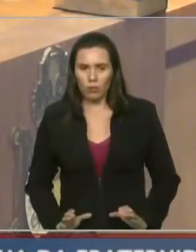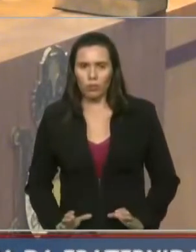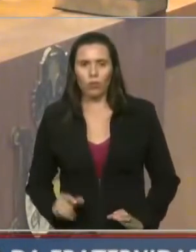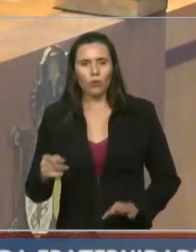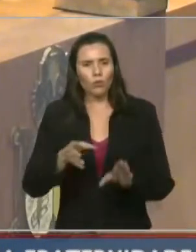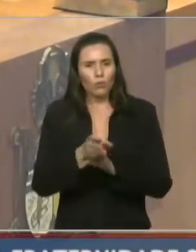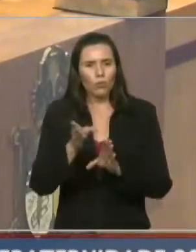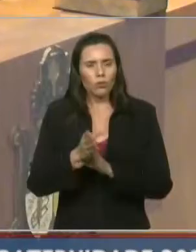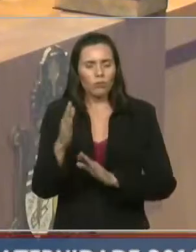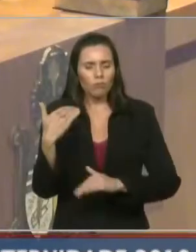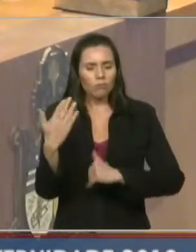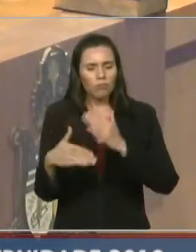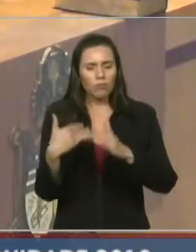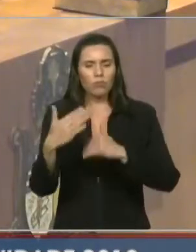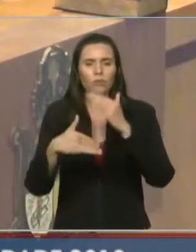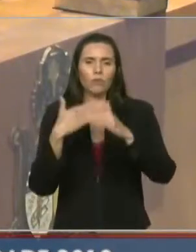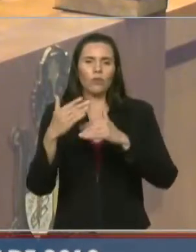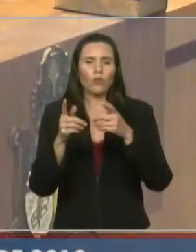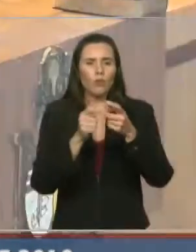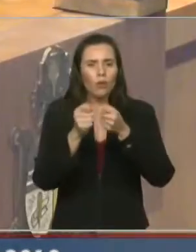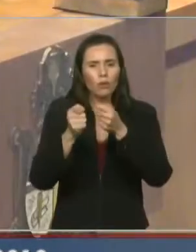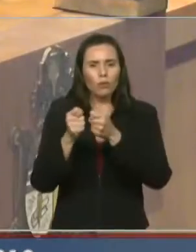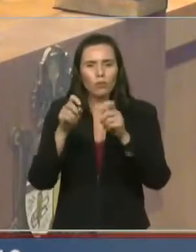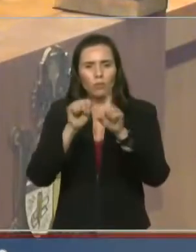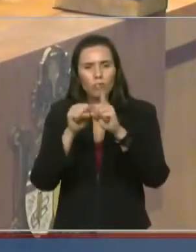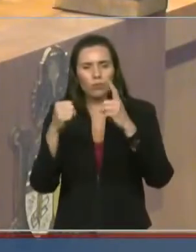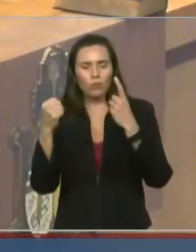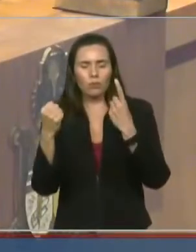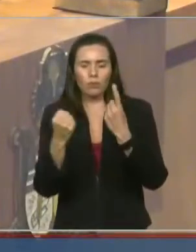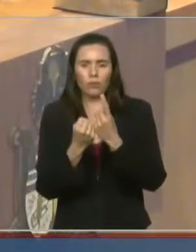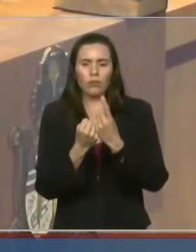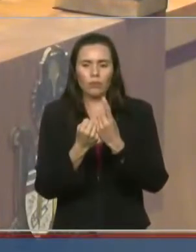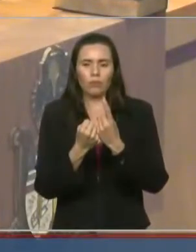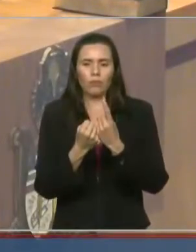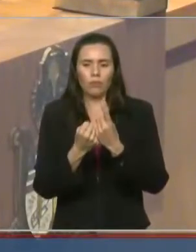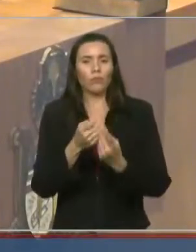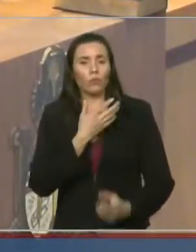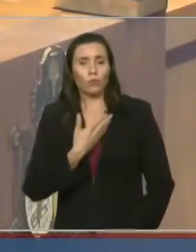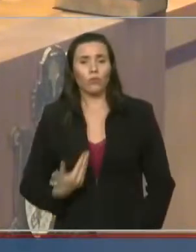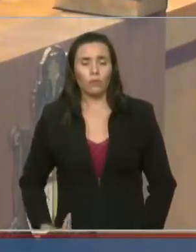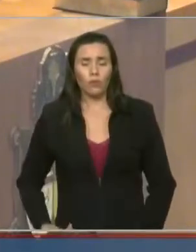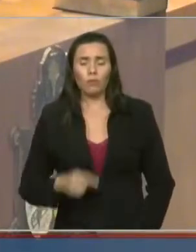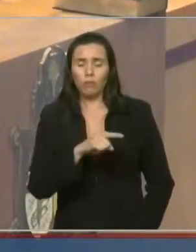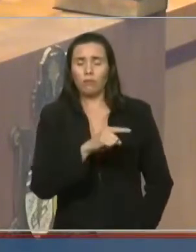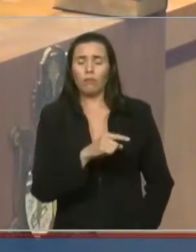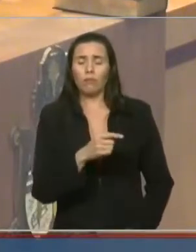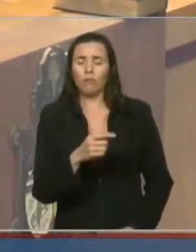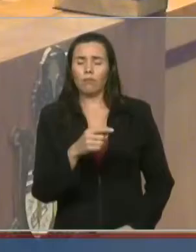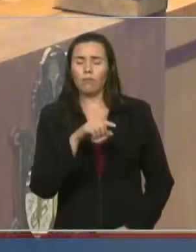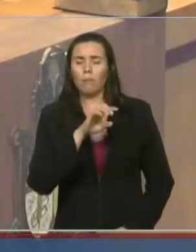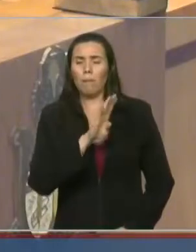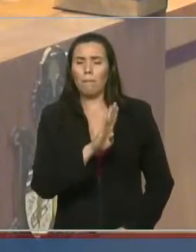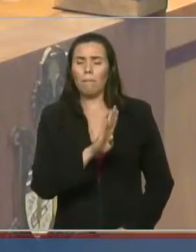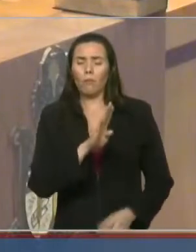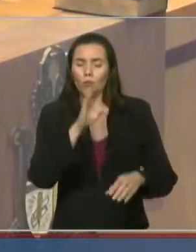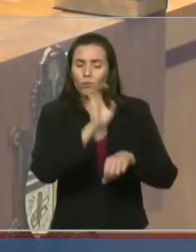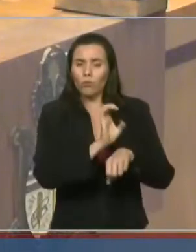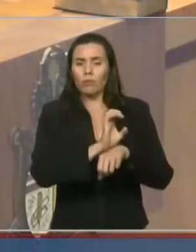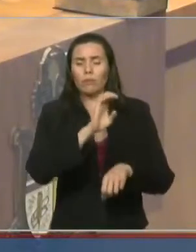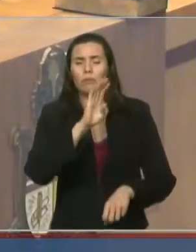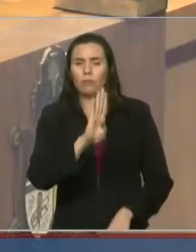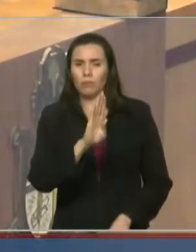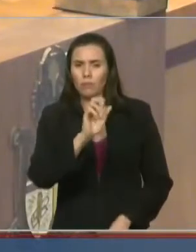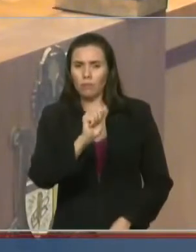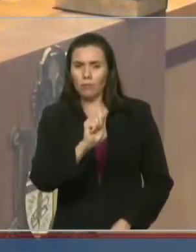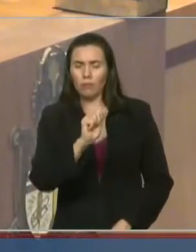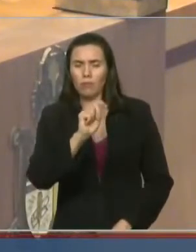de Desenvolvimento Econômico e Social do Governo da Bahia, que aqui vai fazer parte,